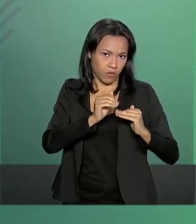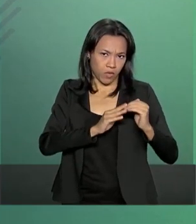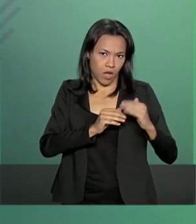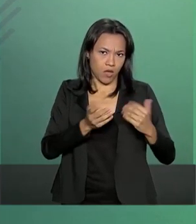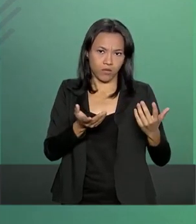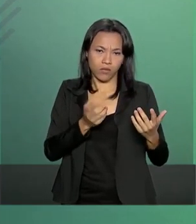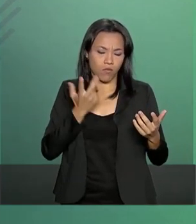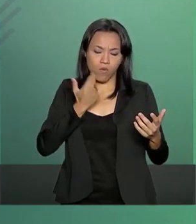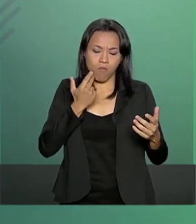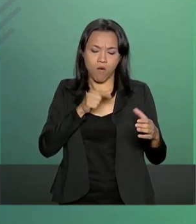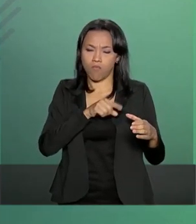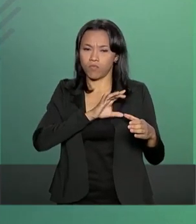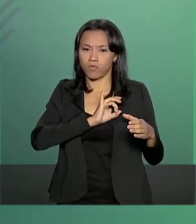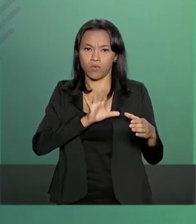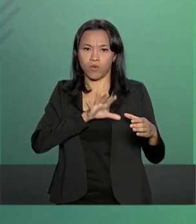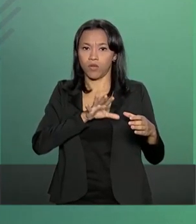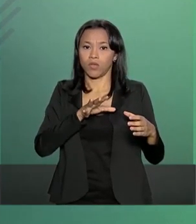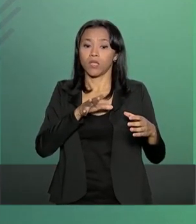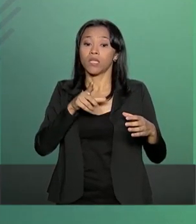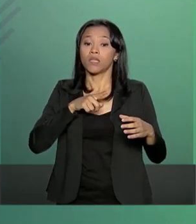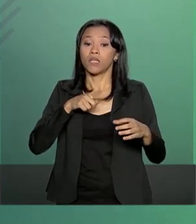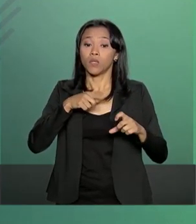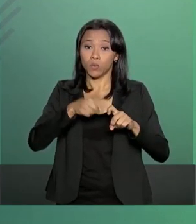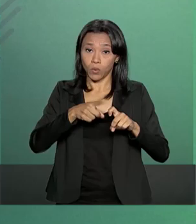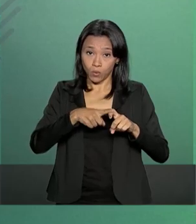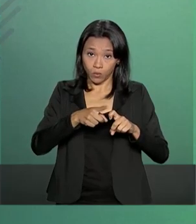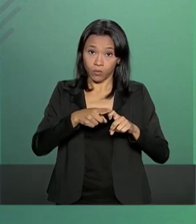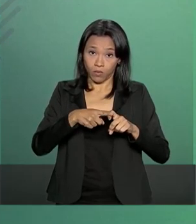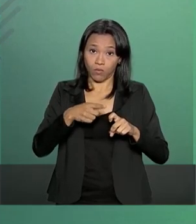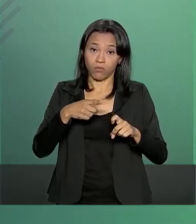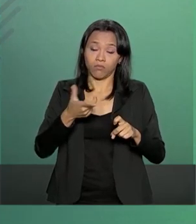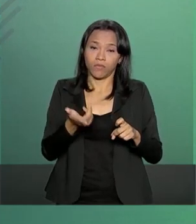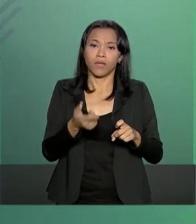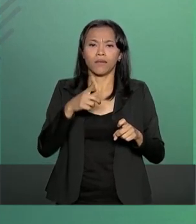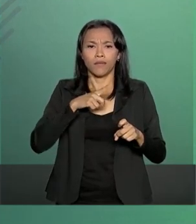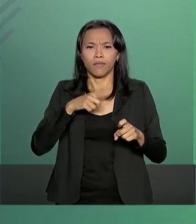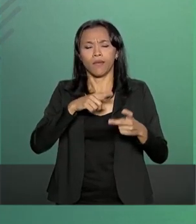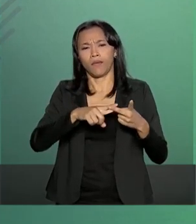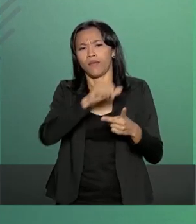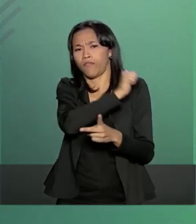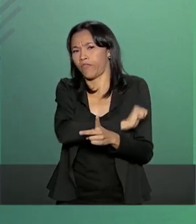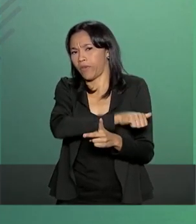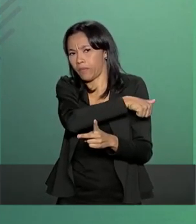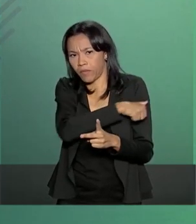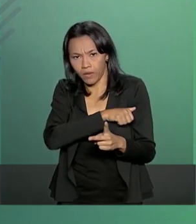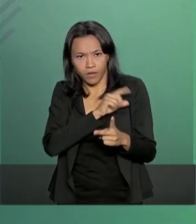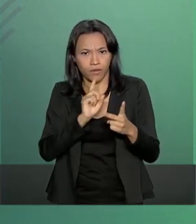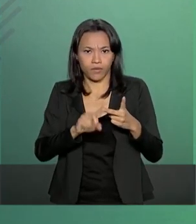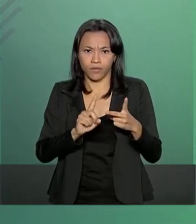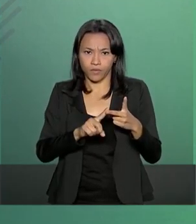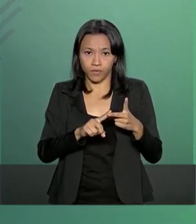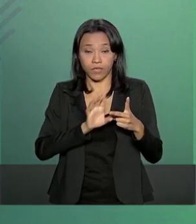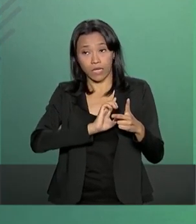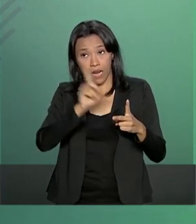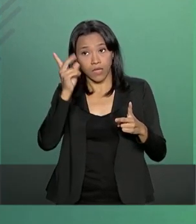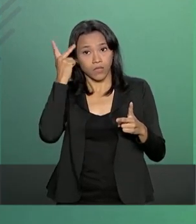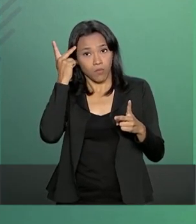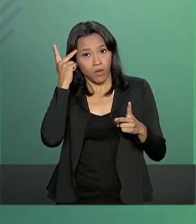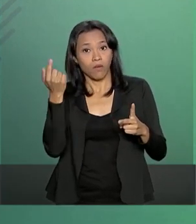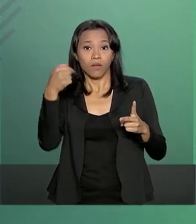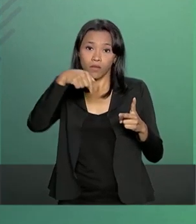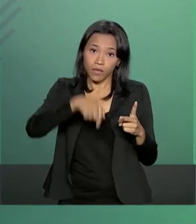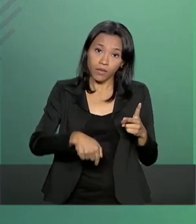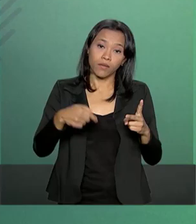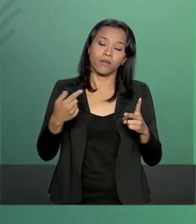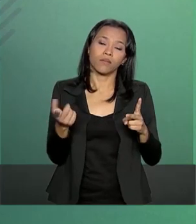que é o médico-chefe da equipe, que é o Dr. Camarinha, possui enfermeiros que o acompanharam, inclusive, lá em São Paulo, e aqui,